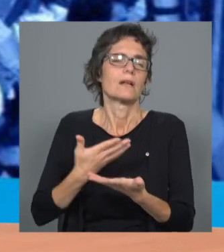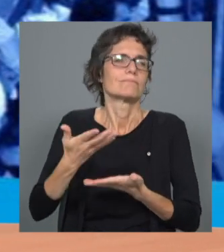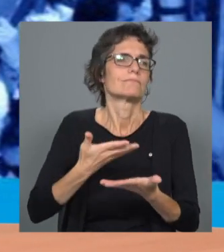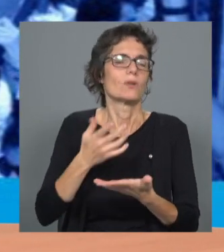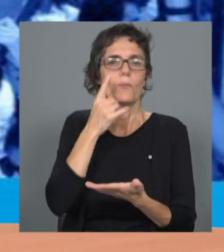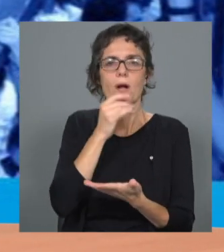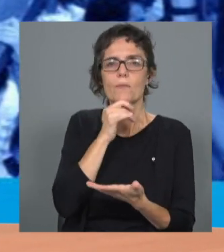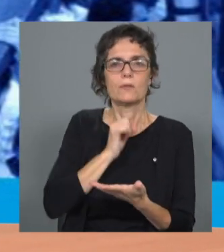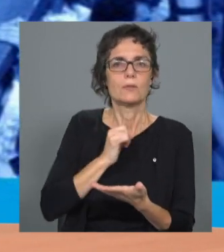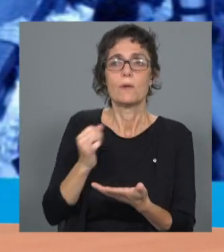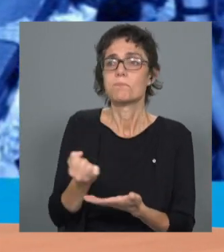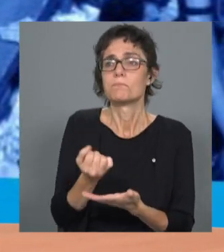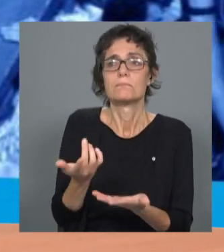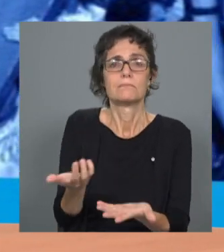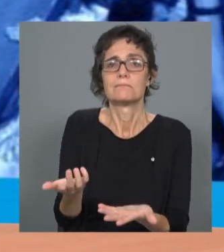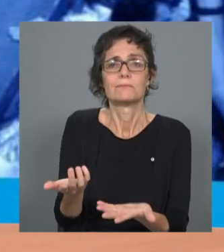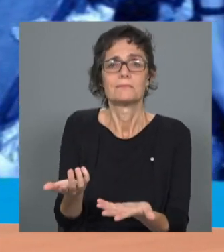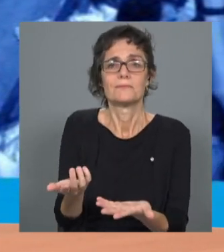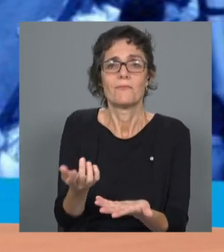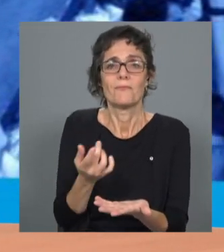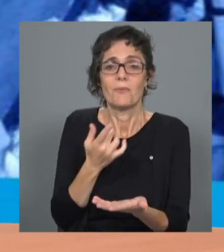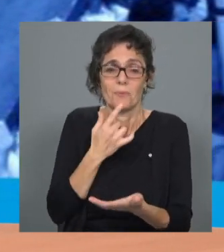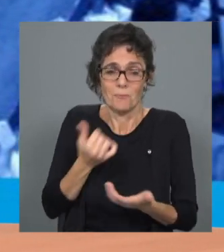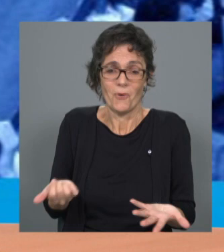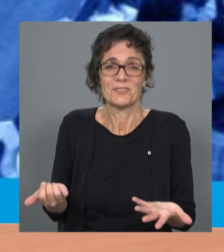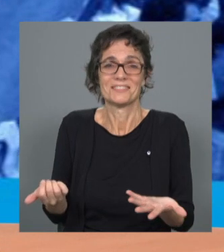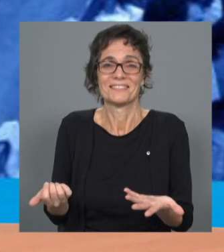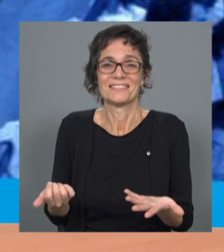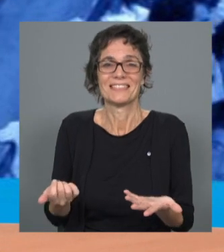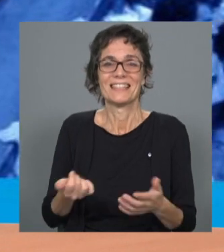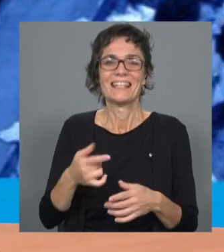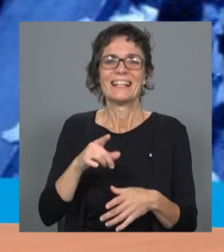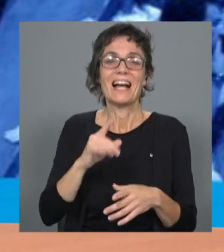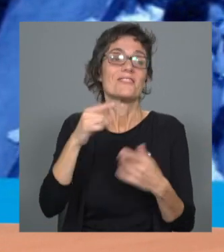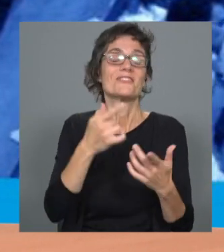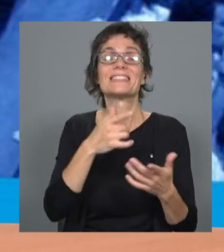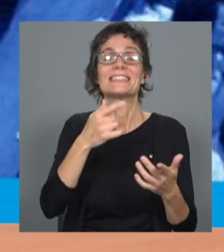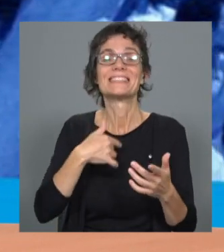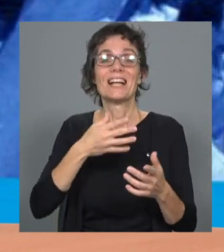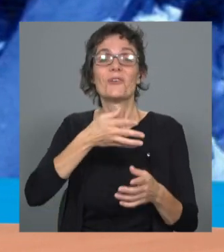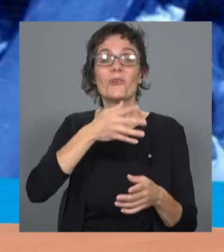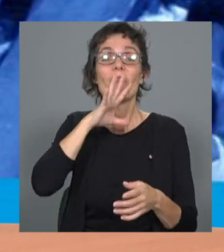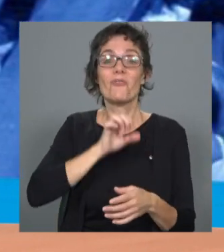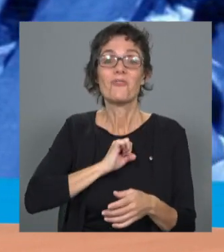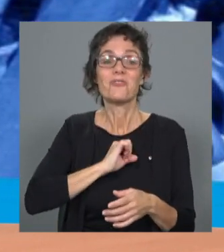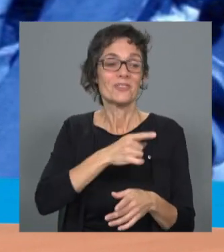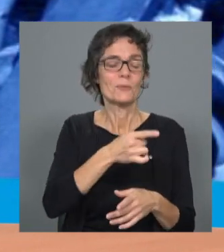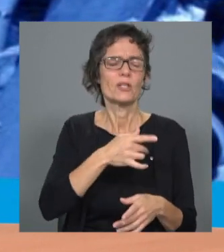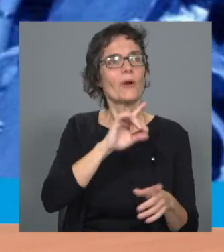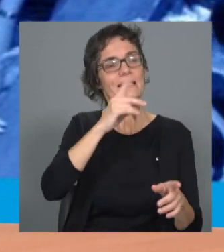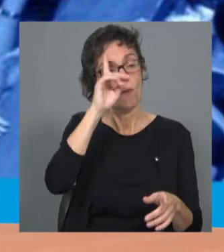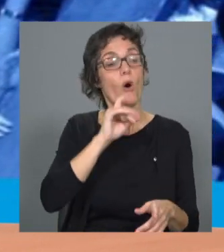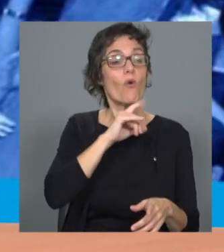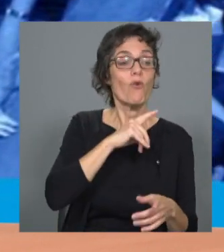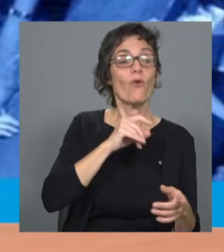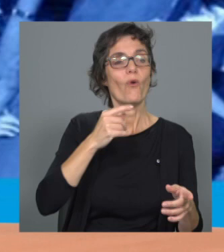posso, ou que os meus filhos dizem a avó fazia isto, a avó fazia aquilo, e temos